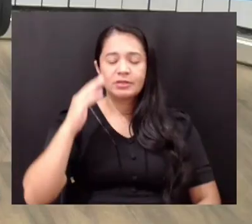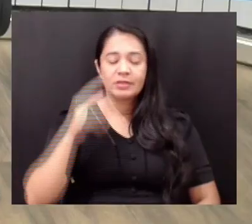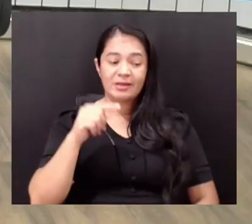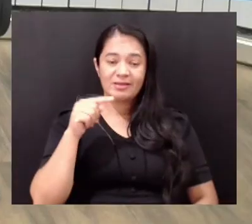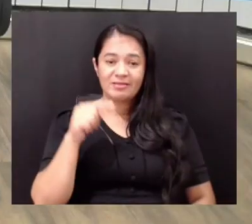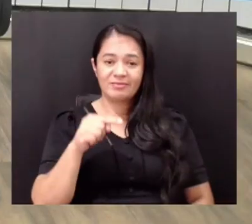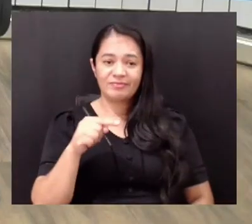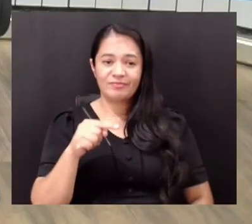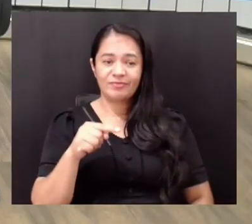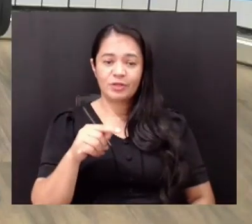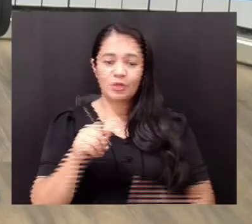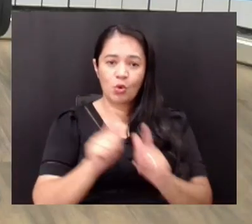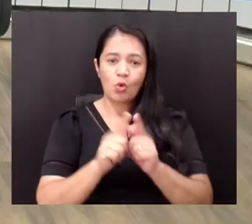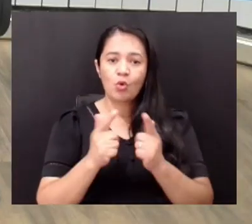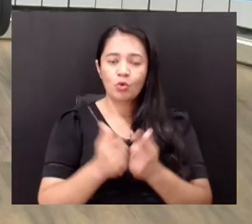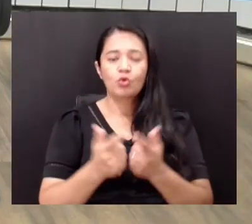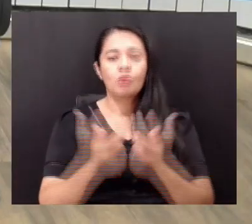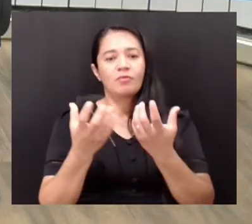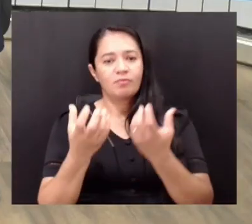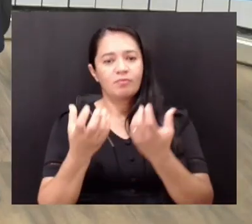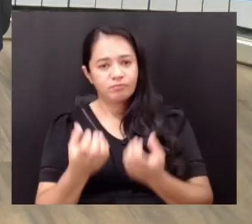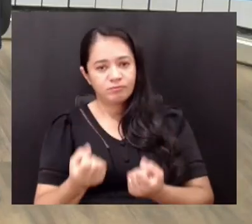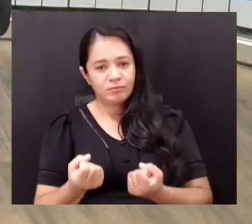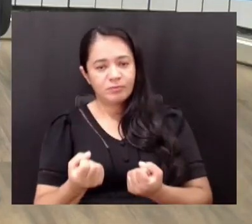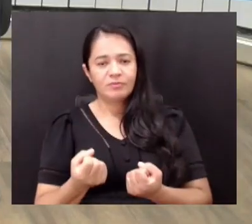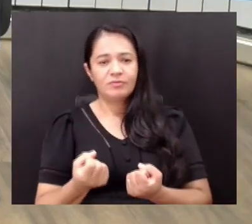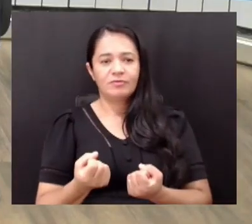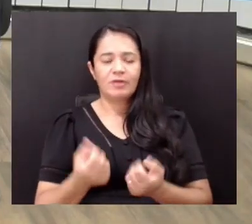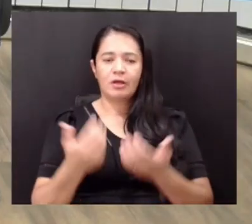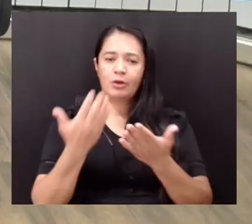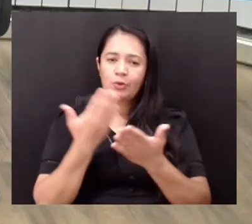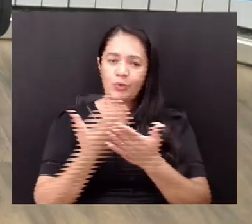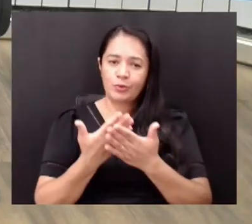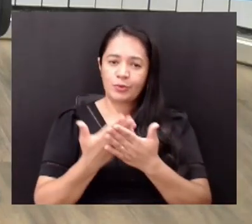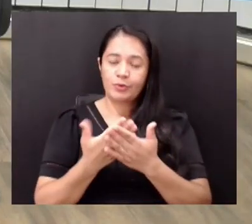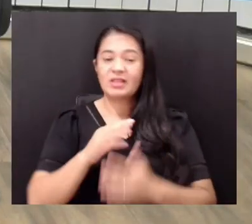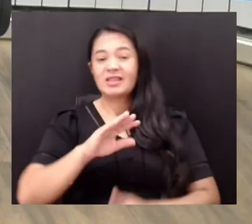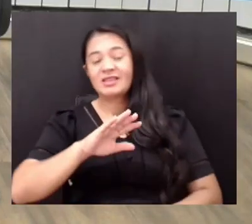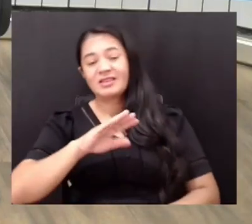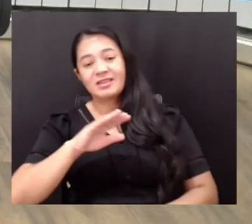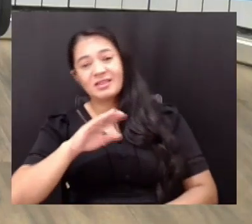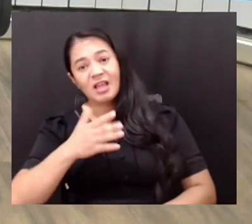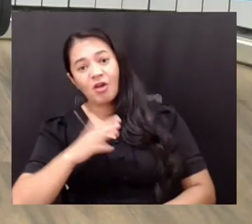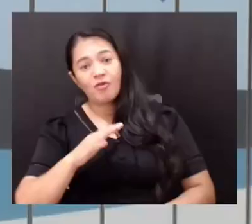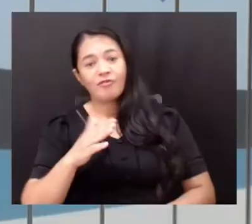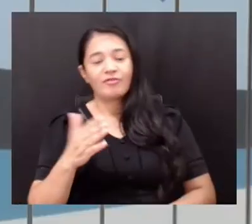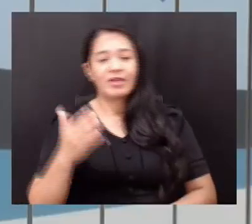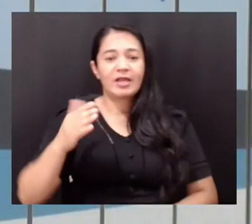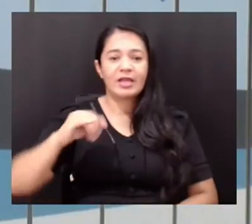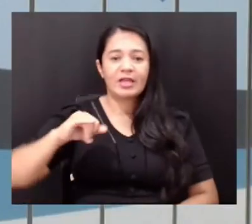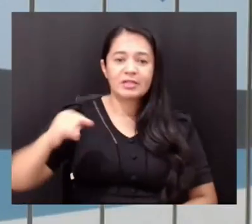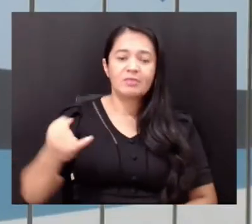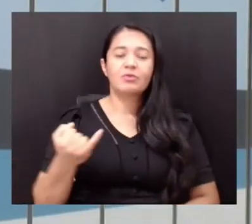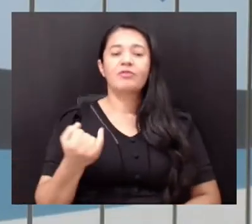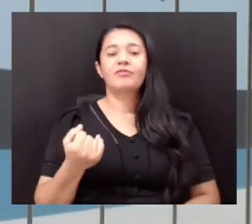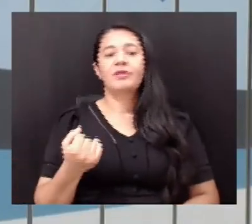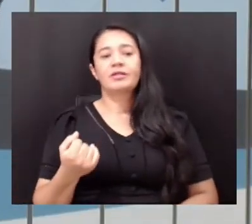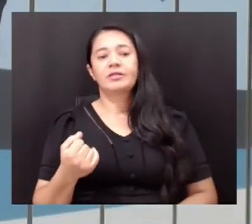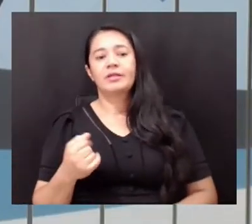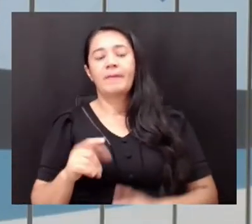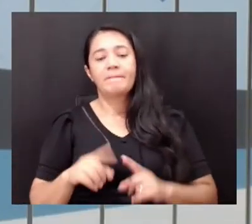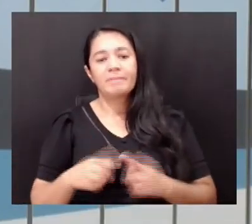vai acolher, pode ser que tire algum proveito ou perceba que não vai ter algum proveito, mas que eu vou